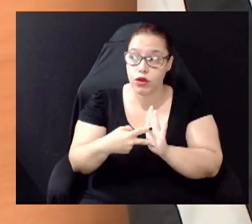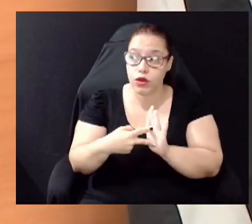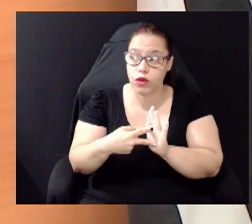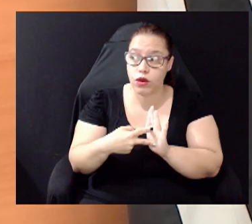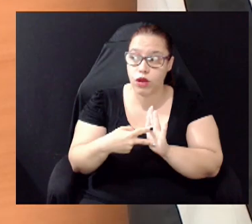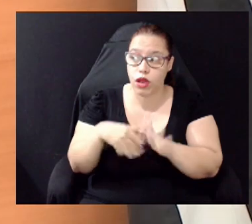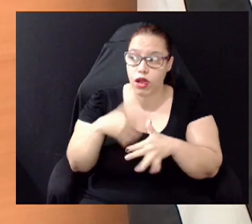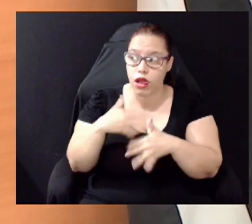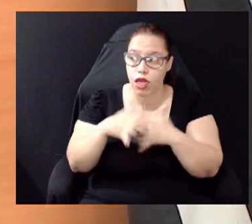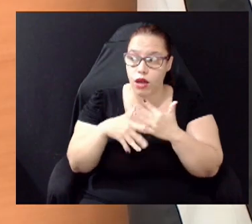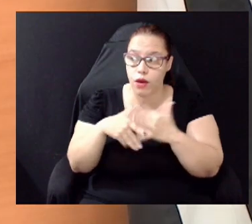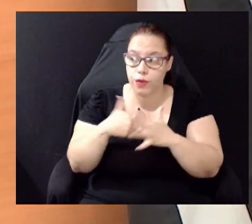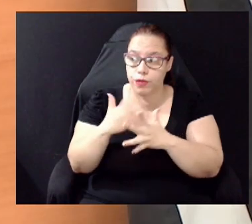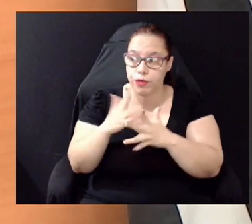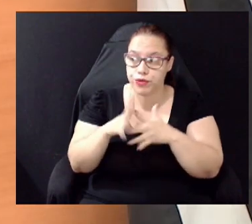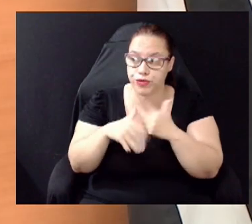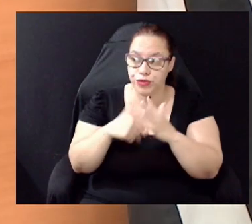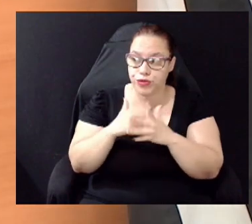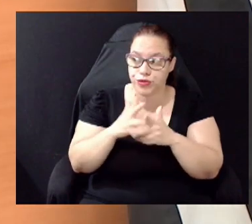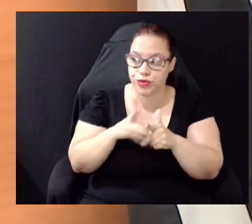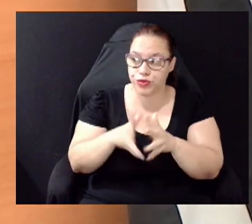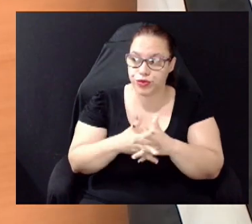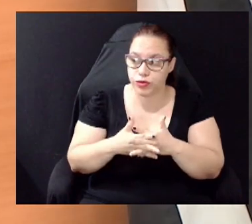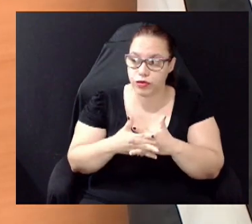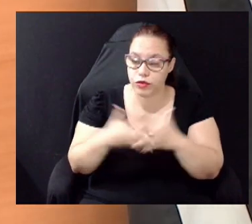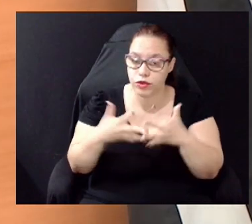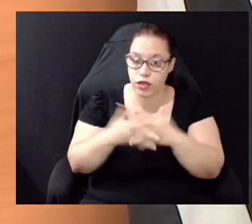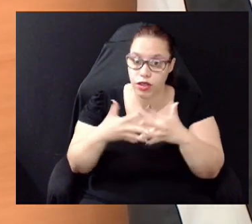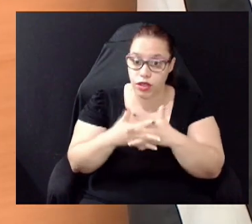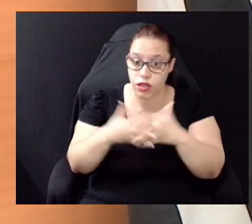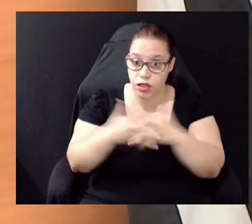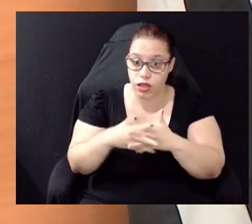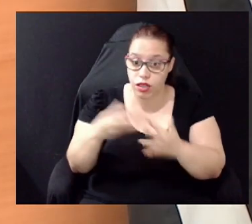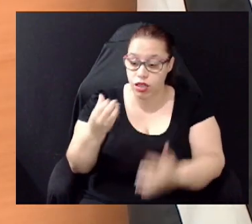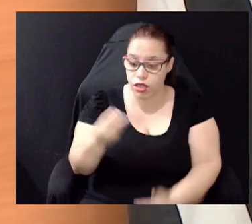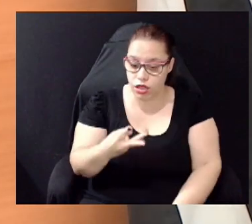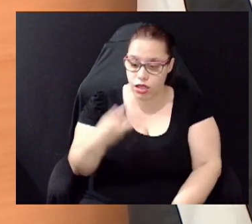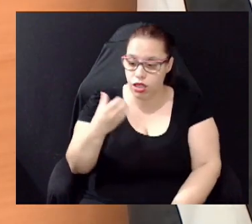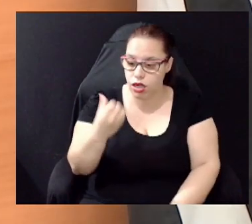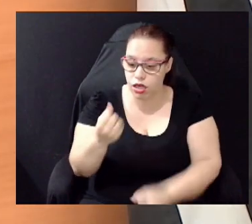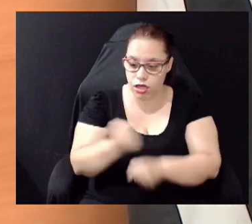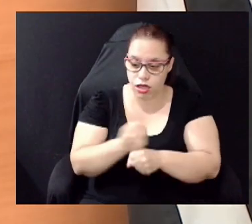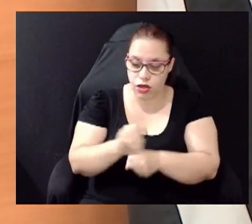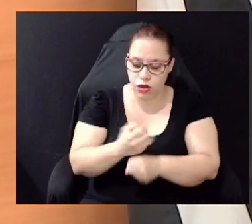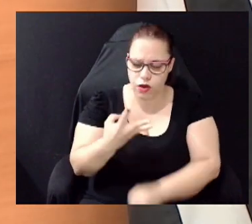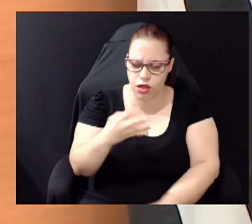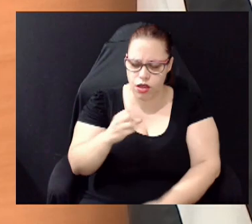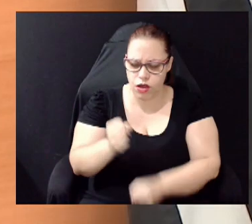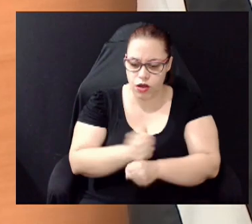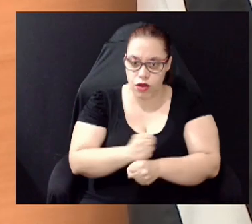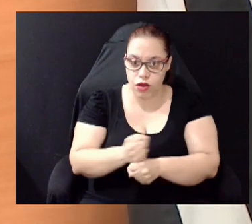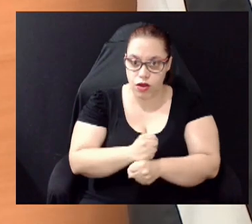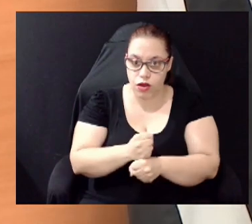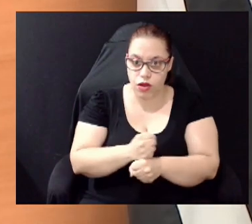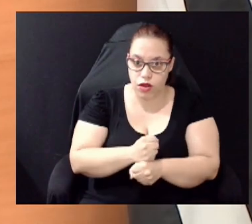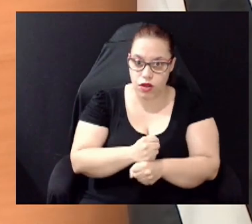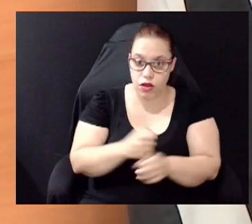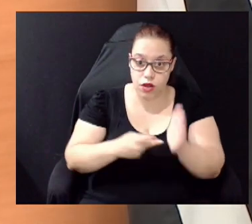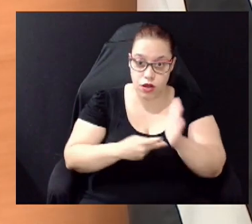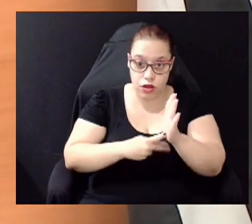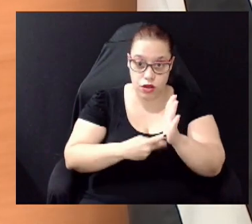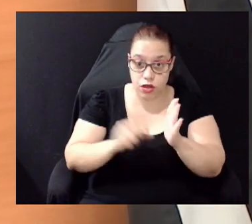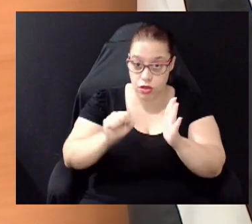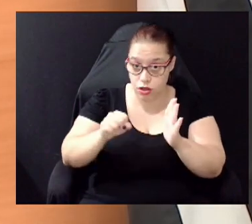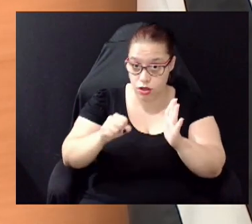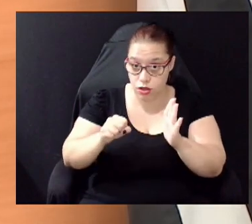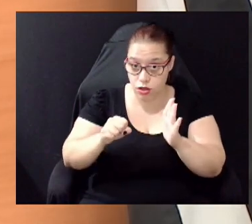atropelada, porque há 36 anos atrás, quase 40, esse sindicato Sim Saúde instituiu a